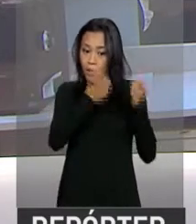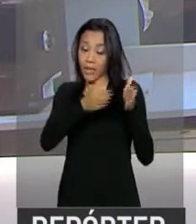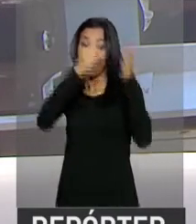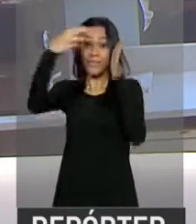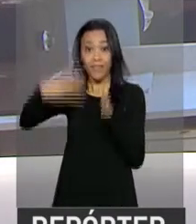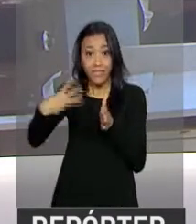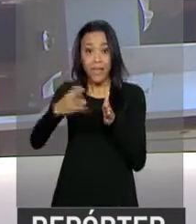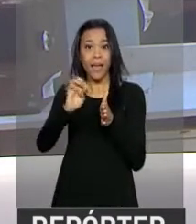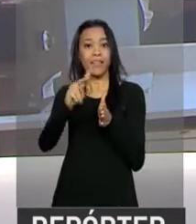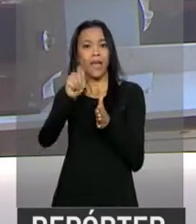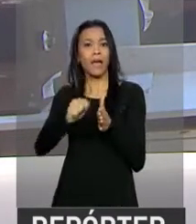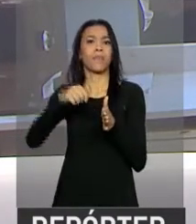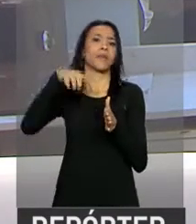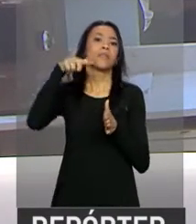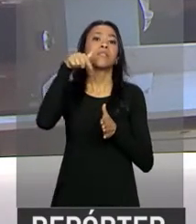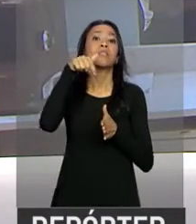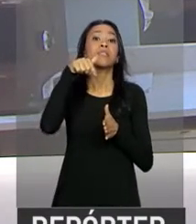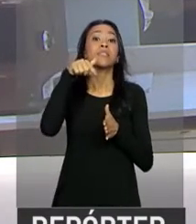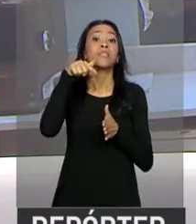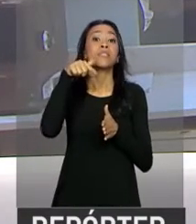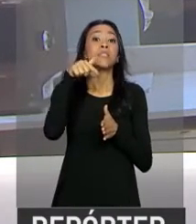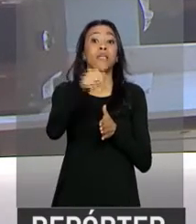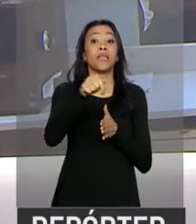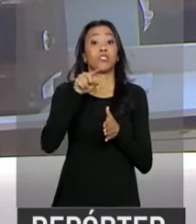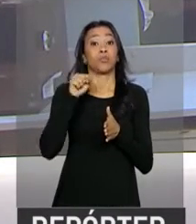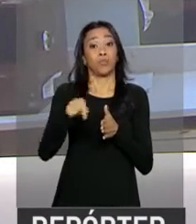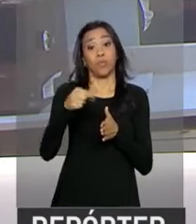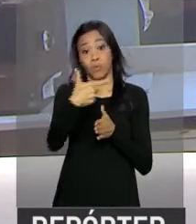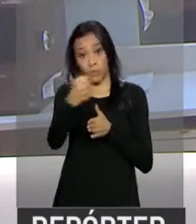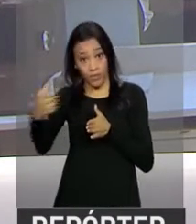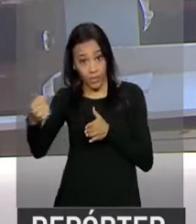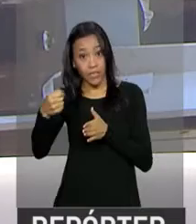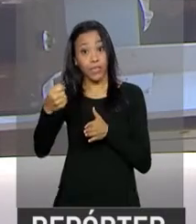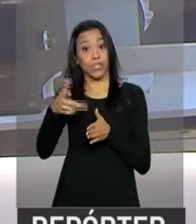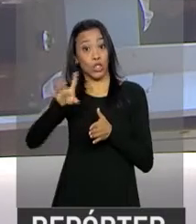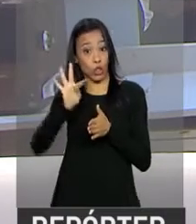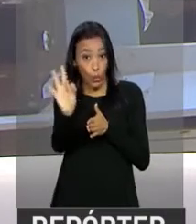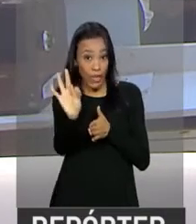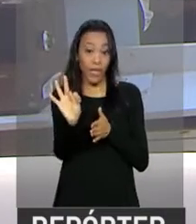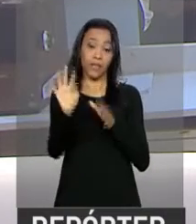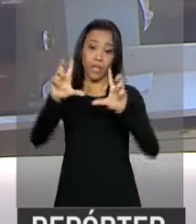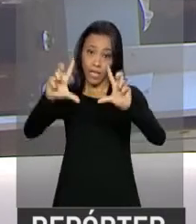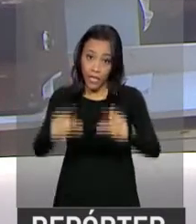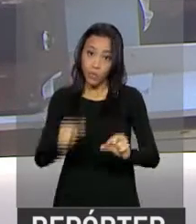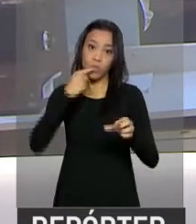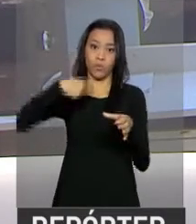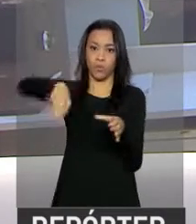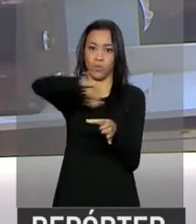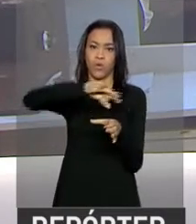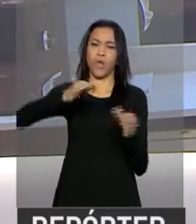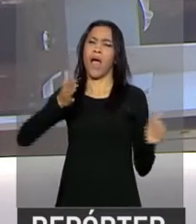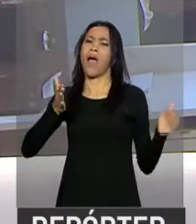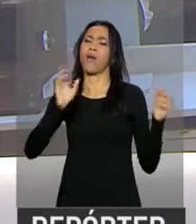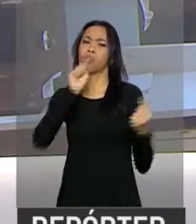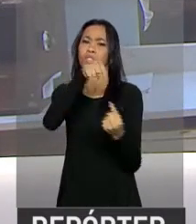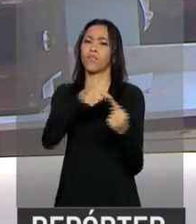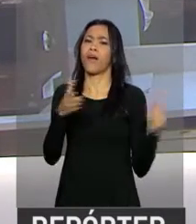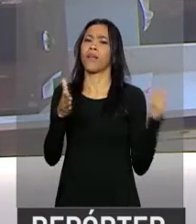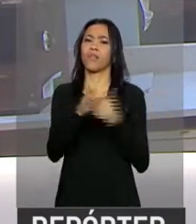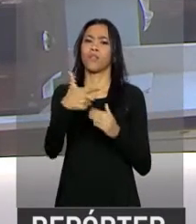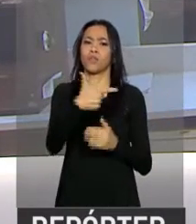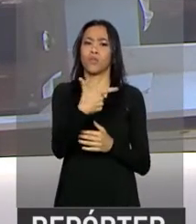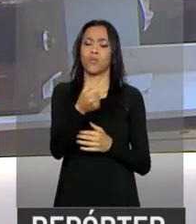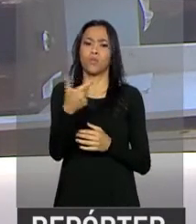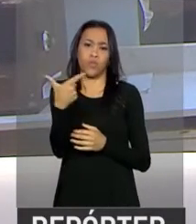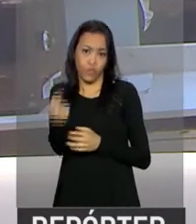reduzir 7.241 toneladas de sódio nos alimentos. E a meta é reduzir, até 2020, cerca de